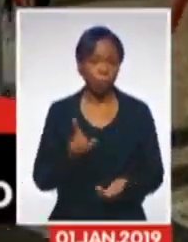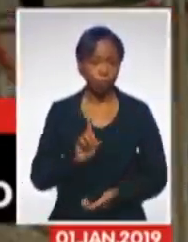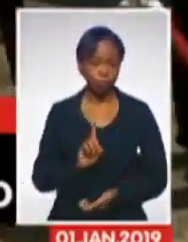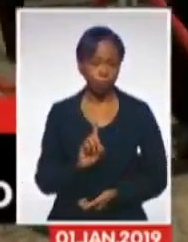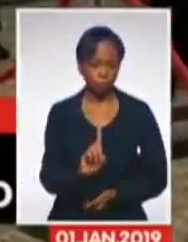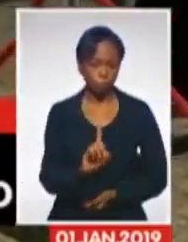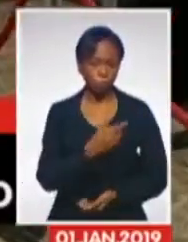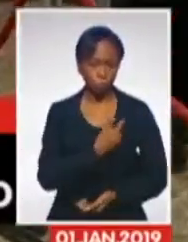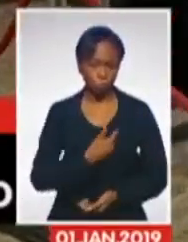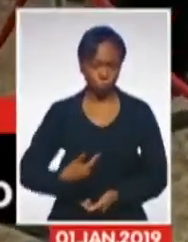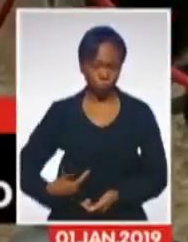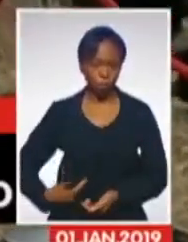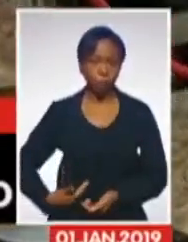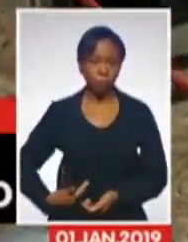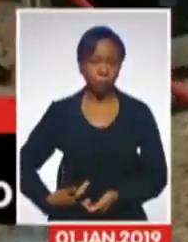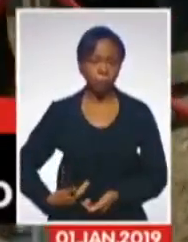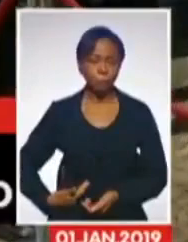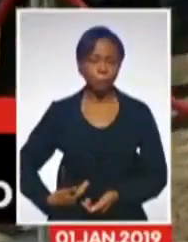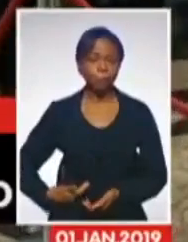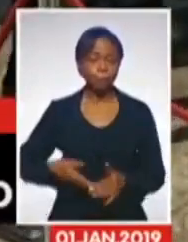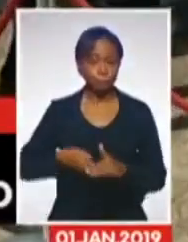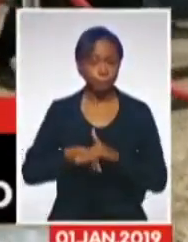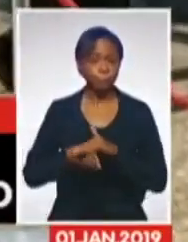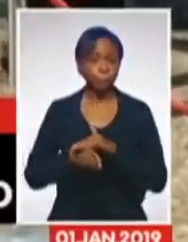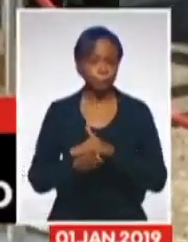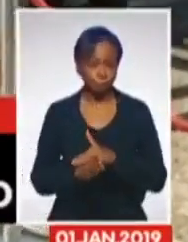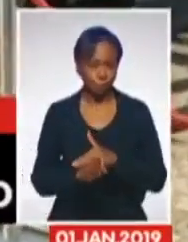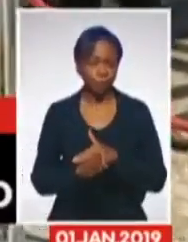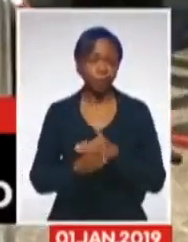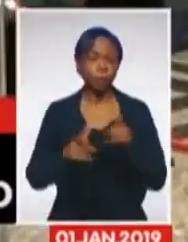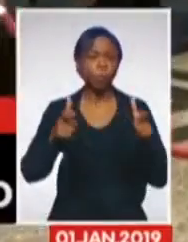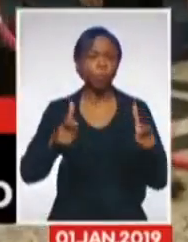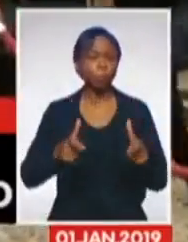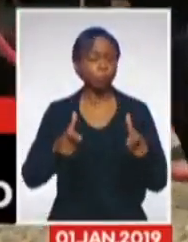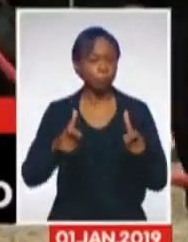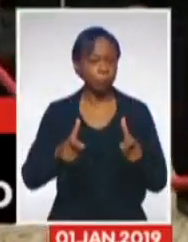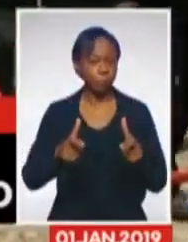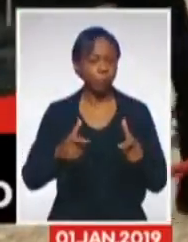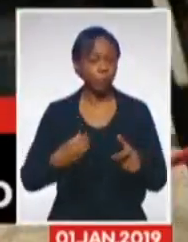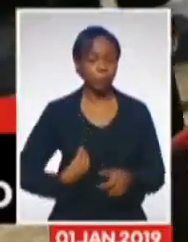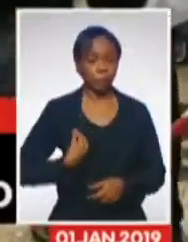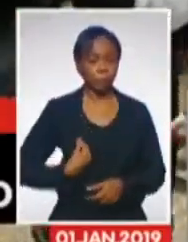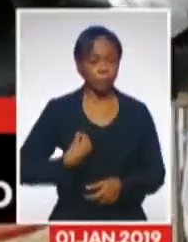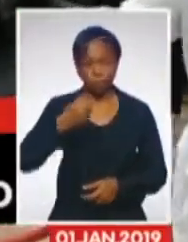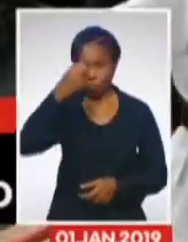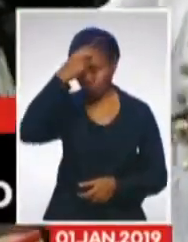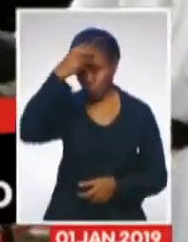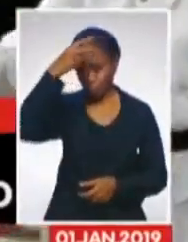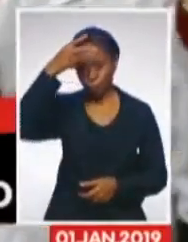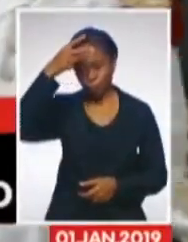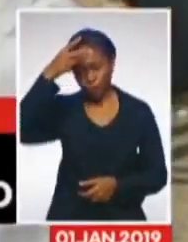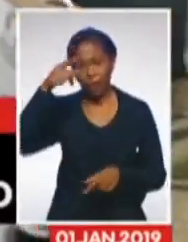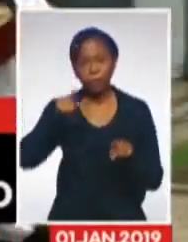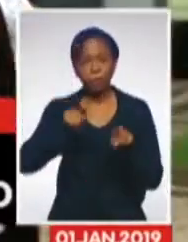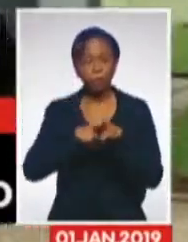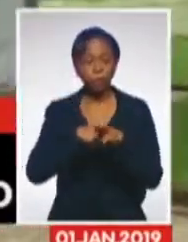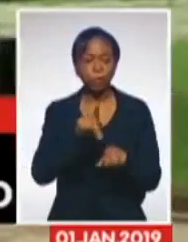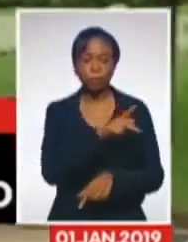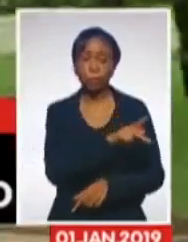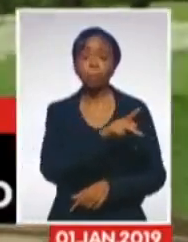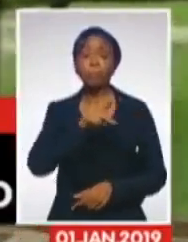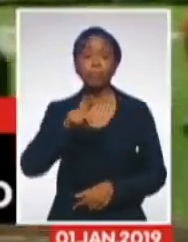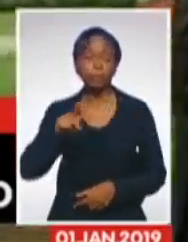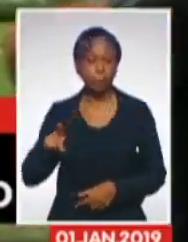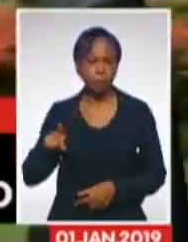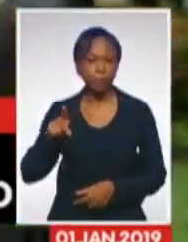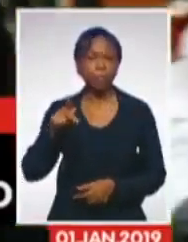Romeu Zema se dirige a onde estão os prefeitos, né, que vieram receber, prefeitos e presidentes de câmaras municipais,